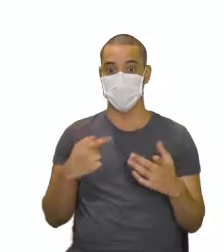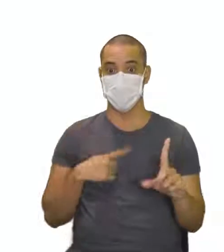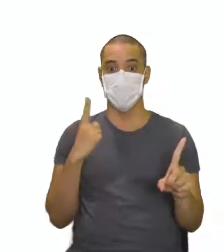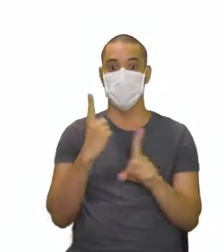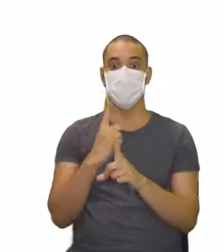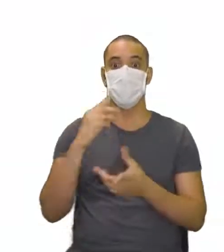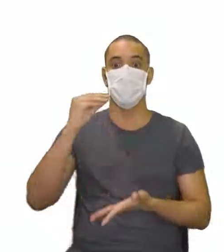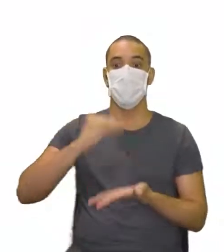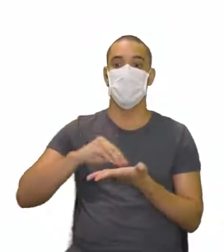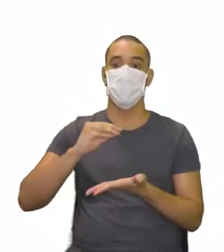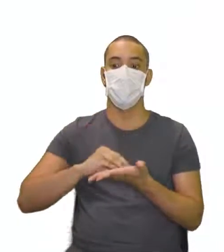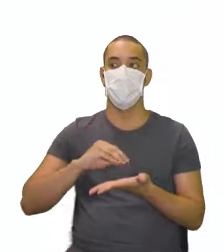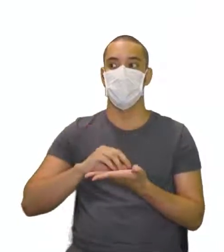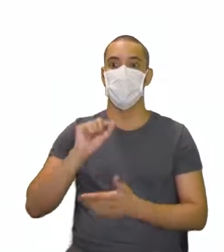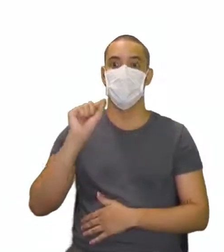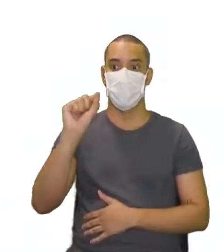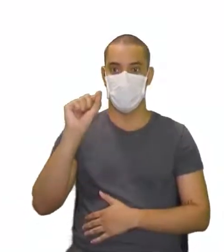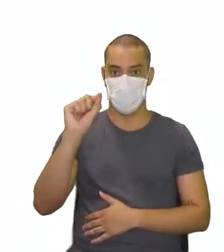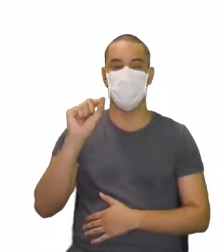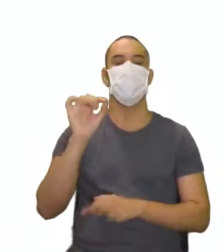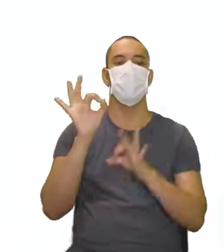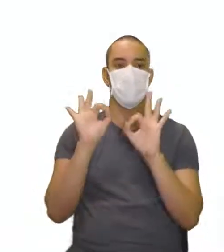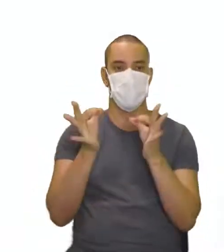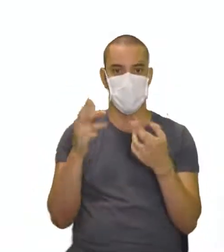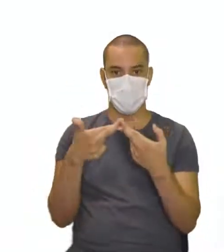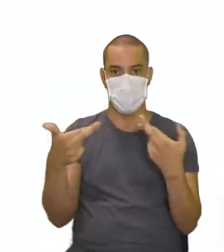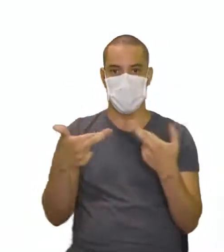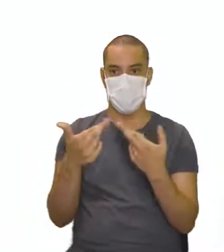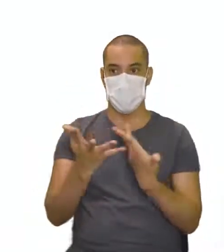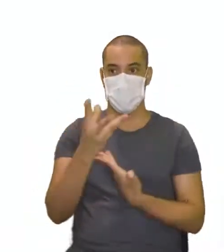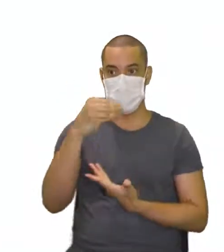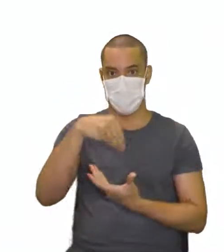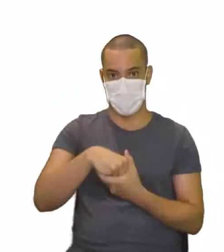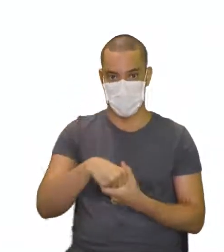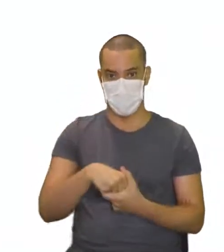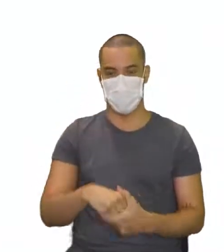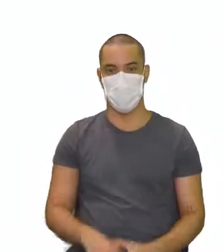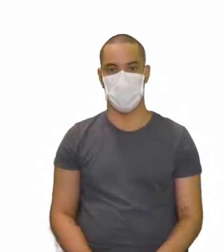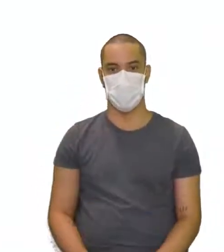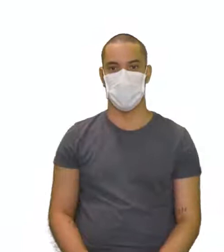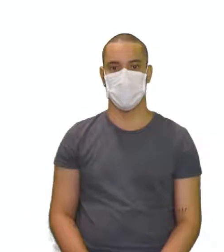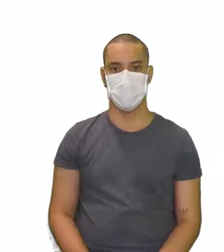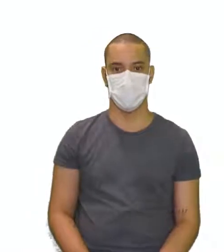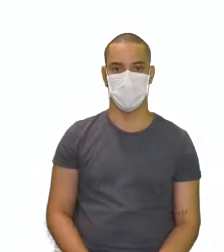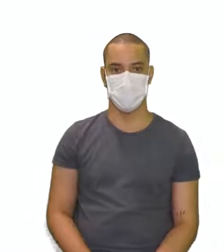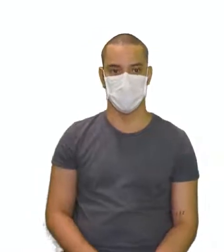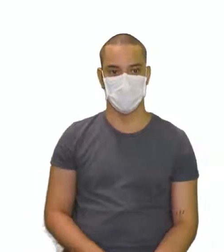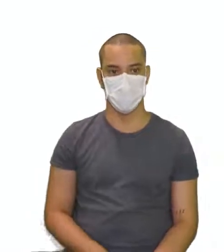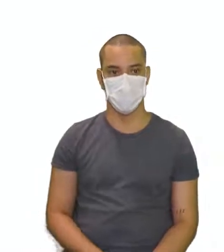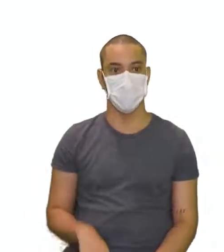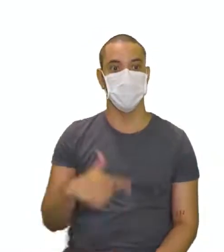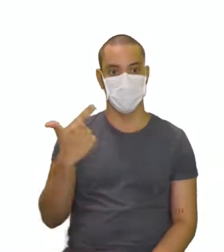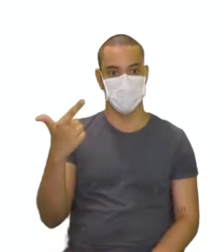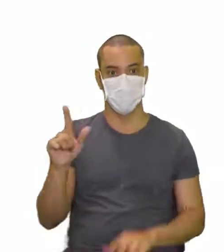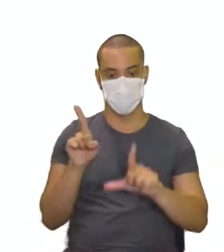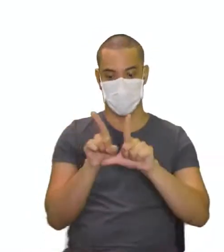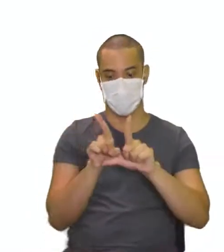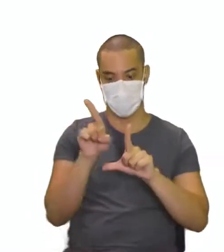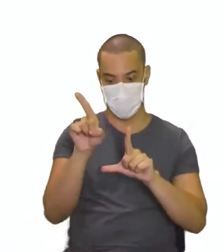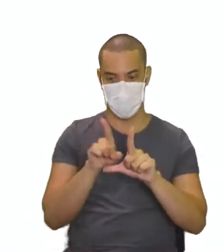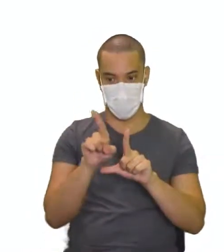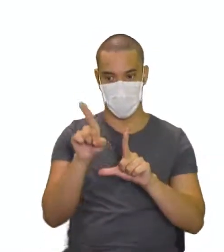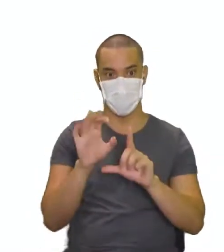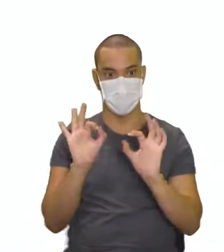Falta quem? Exatamente, a resistência interna do receptor. Então, vamos pegar o gráfico do receptor, tá